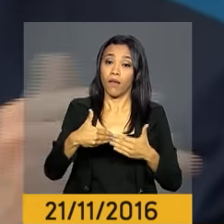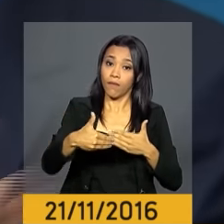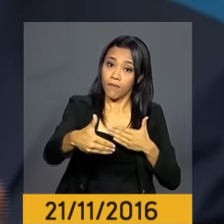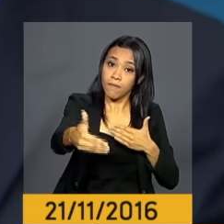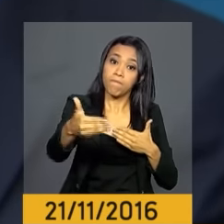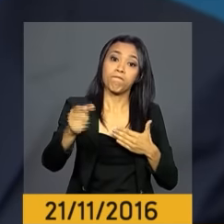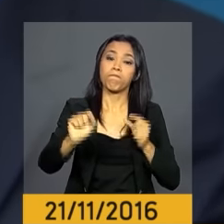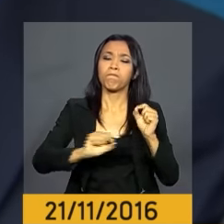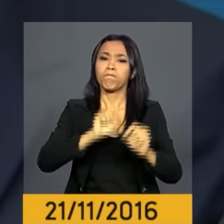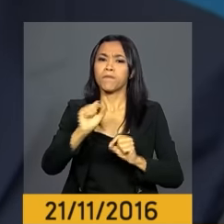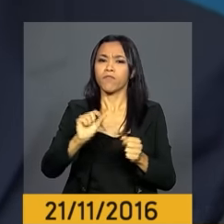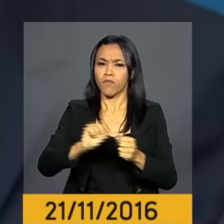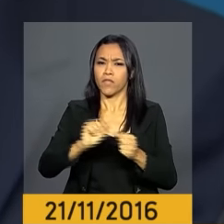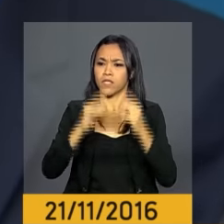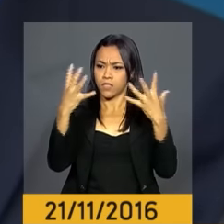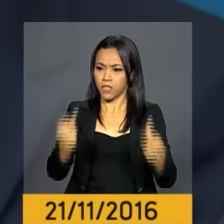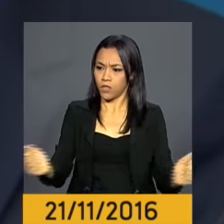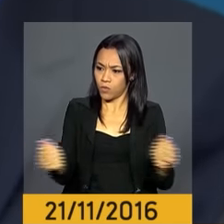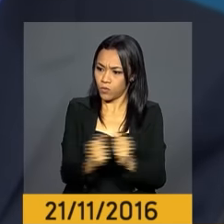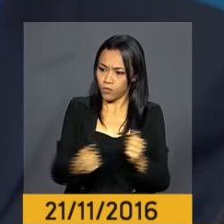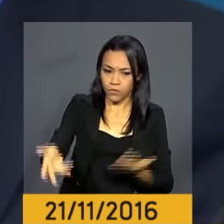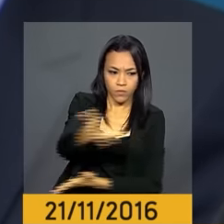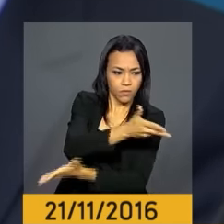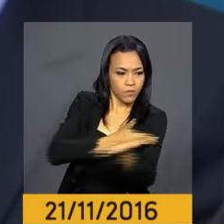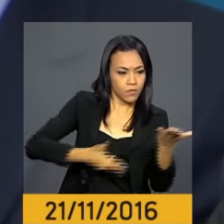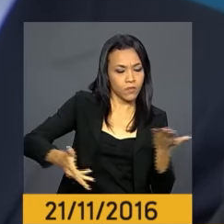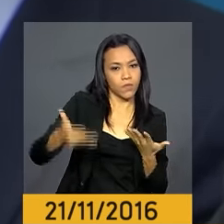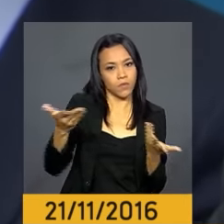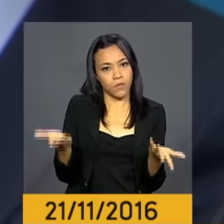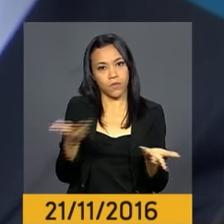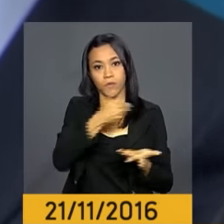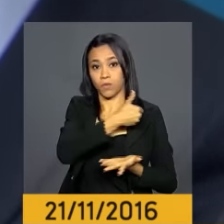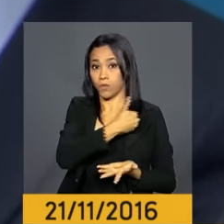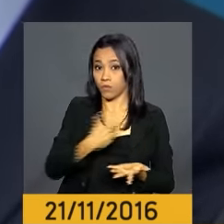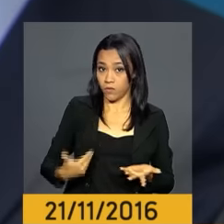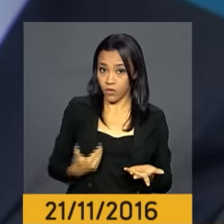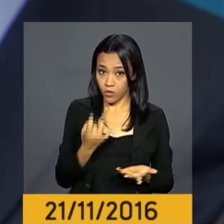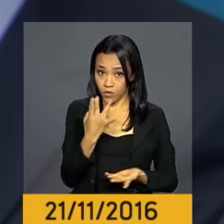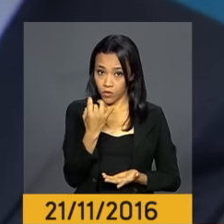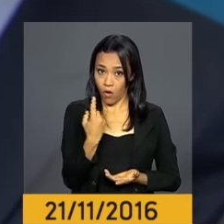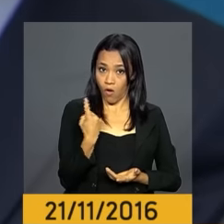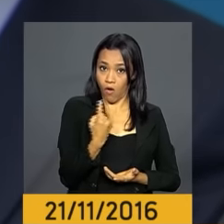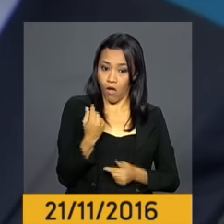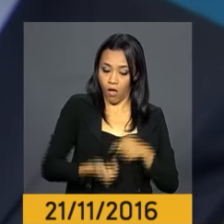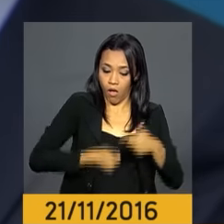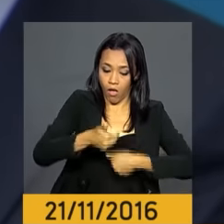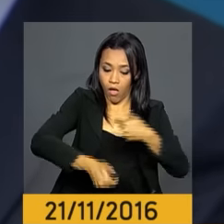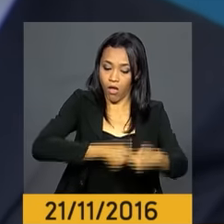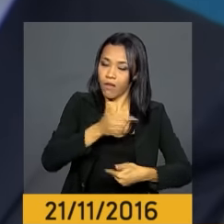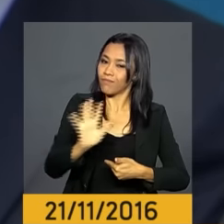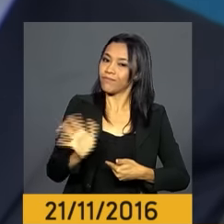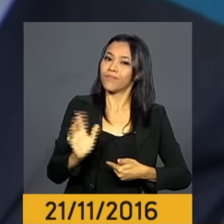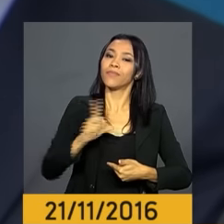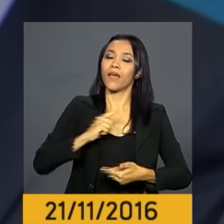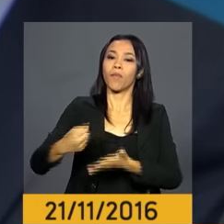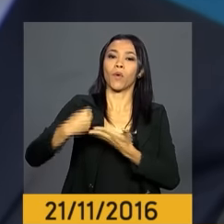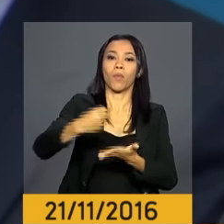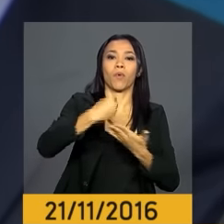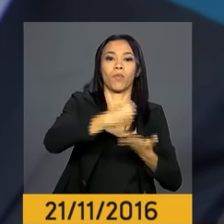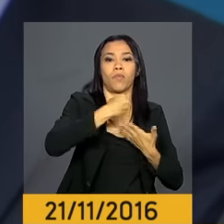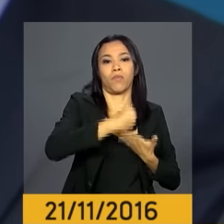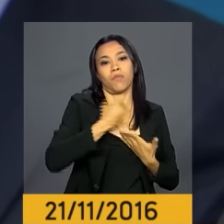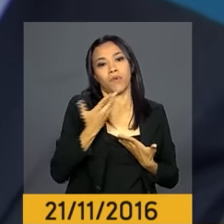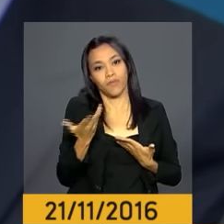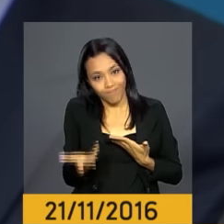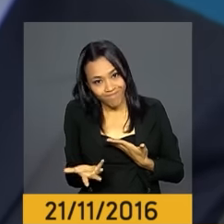que nós viermos a fazer juntos. Como disseram muitos, o governo não age sozinho, o governo age ancorado